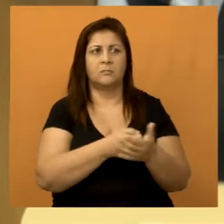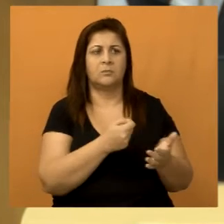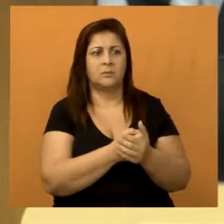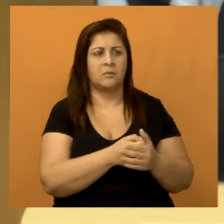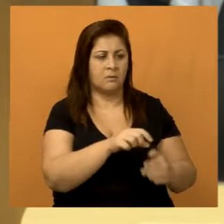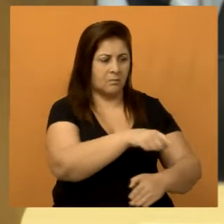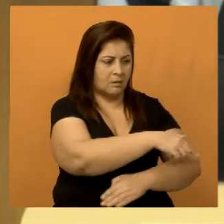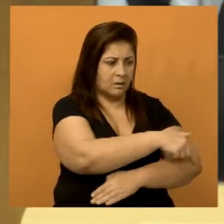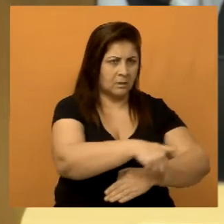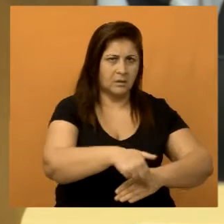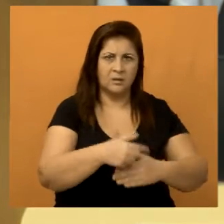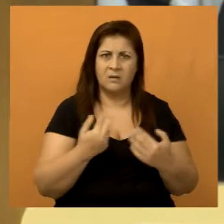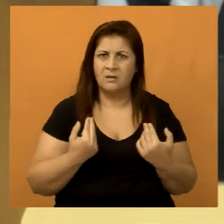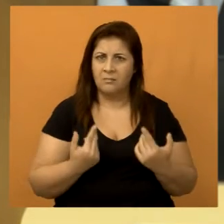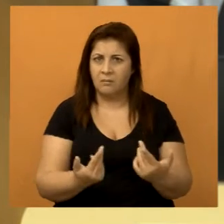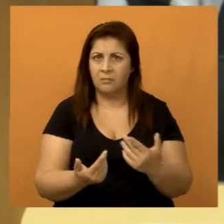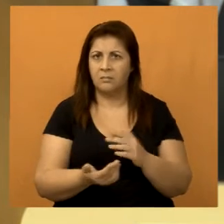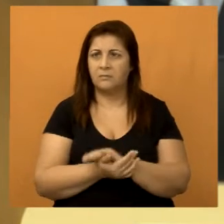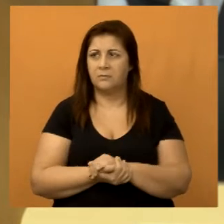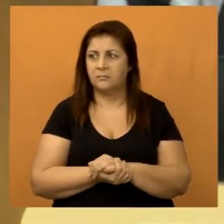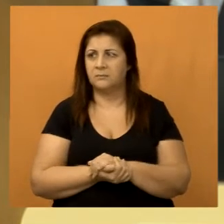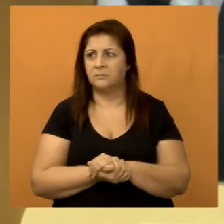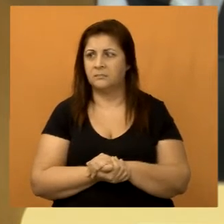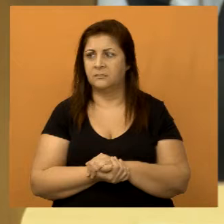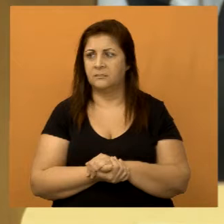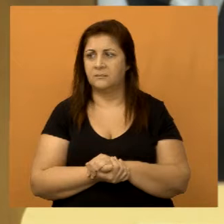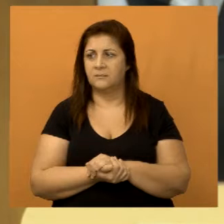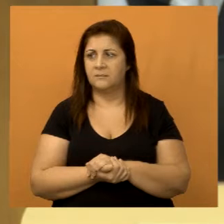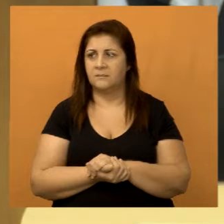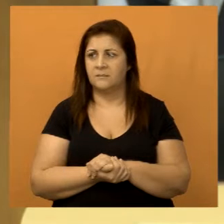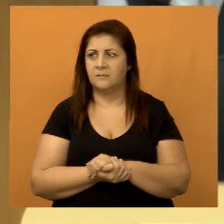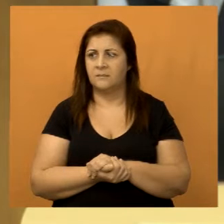mesmo endereço, entre outras.